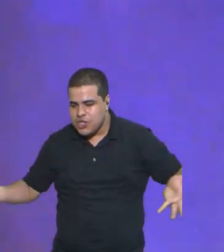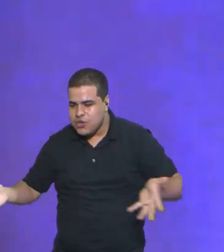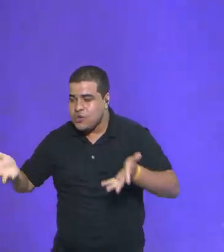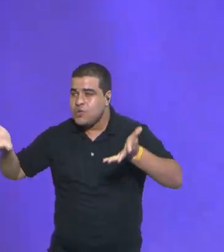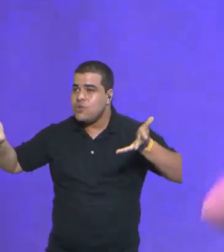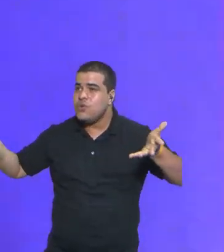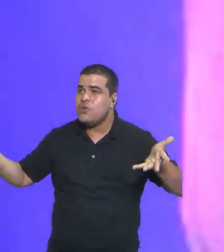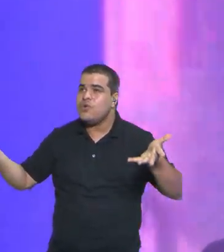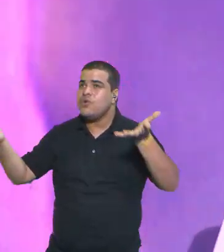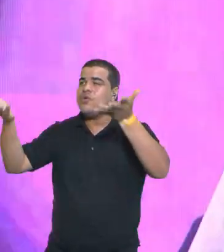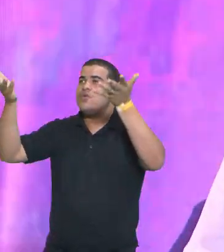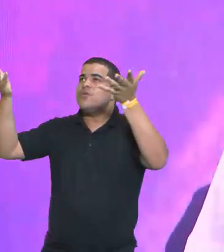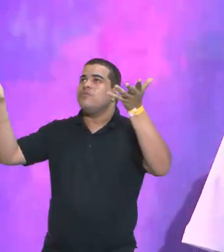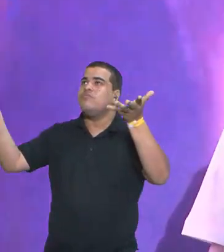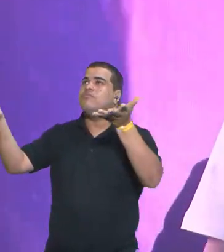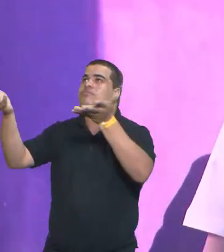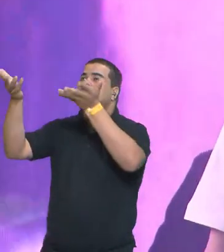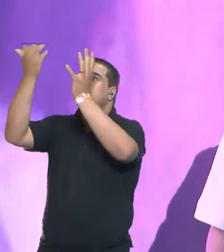Jesus